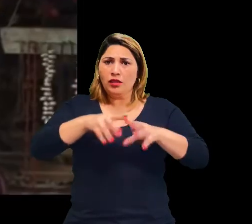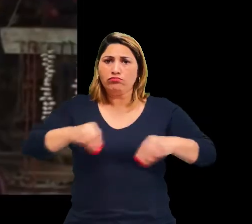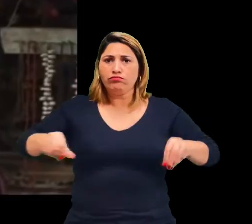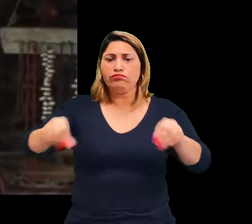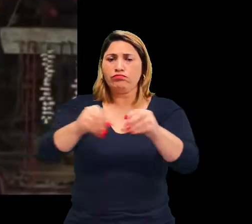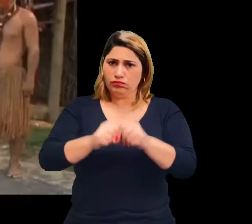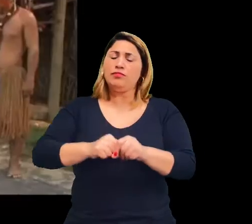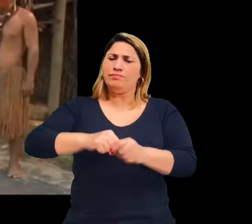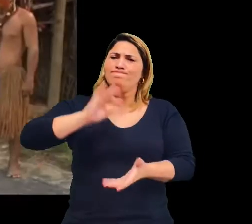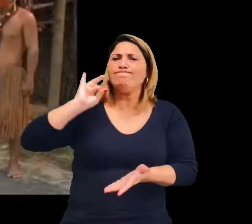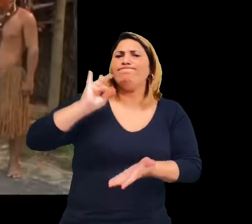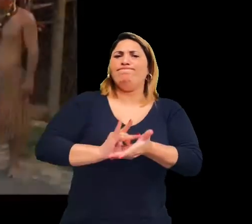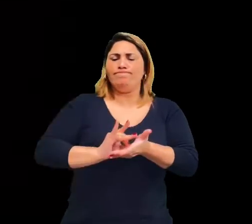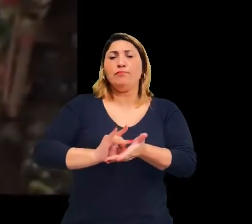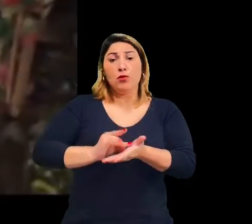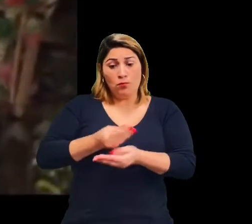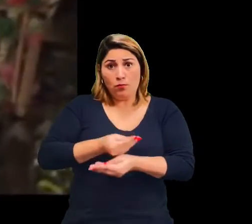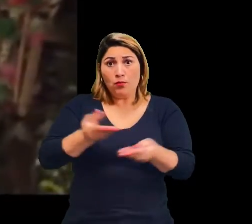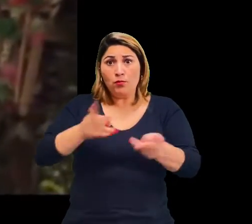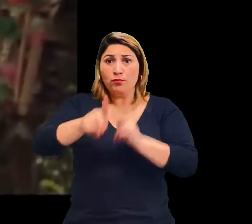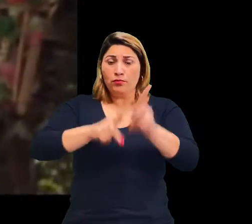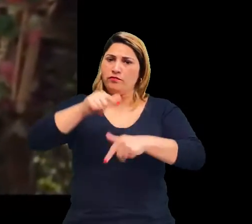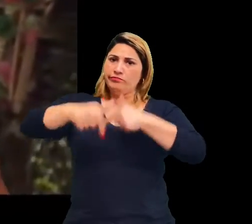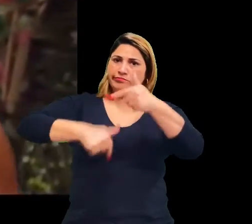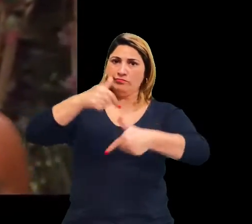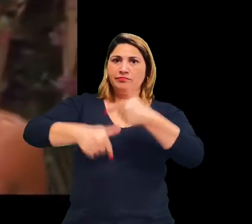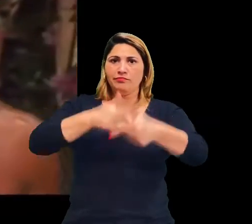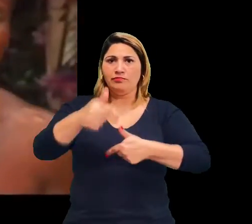registrada para esse povo trabalhar. Auíri,